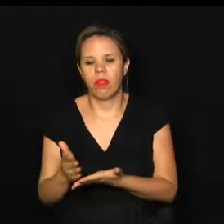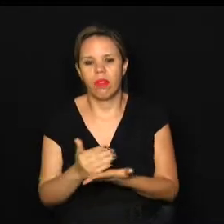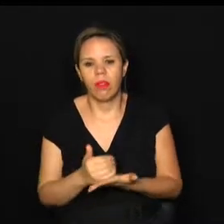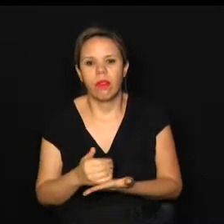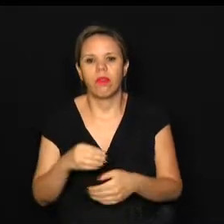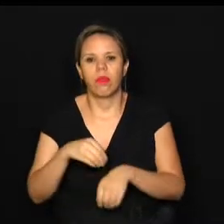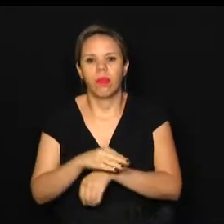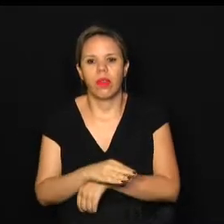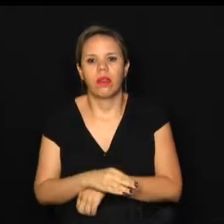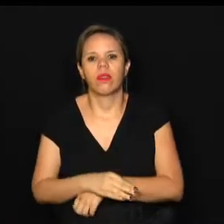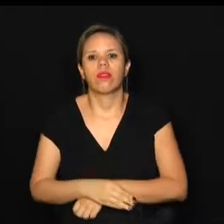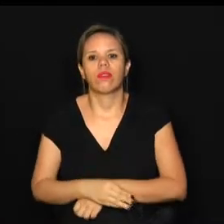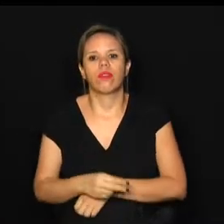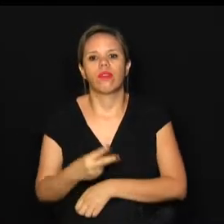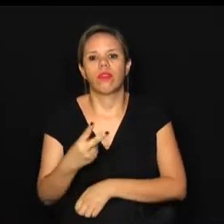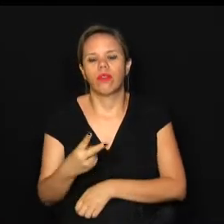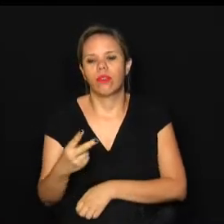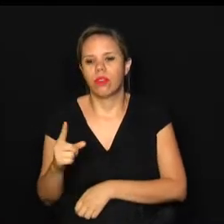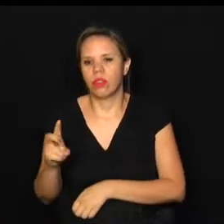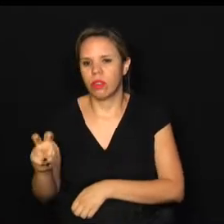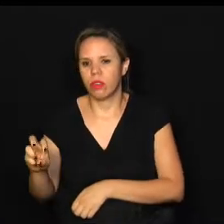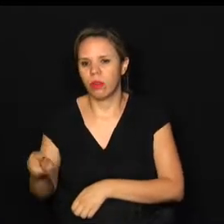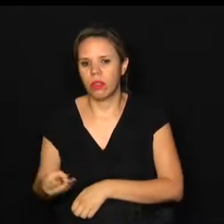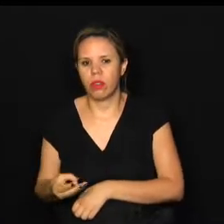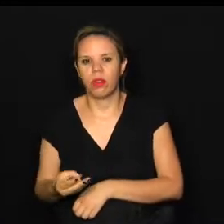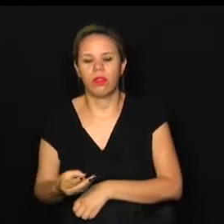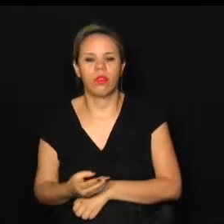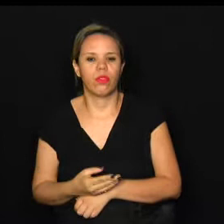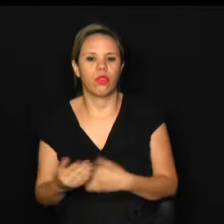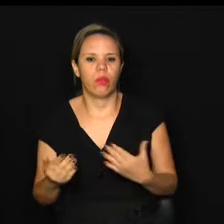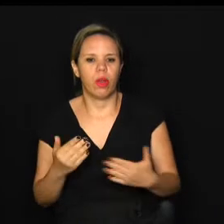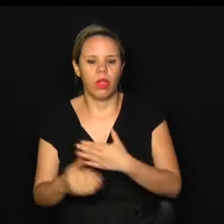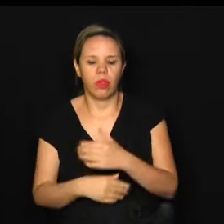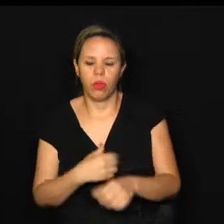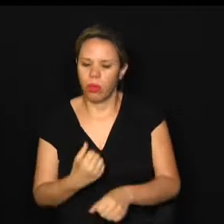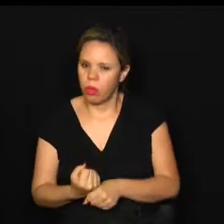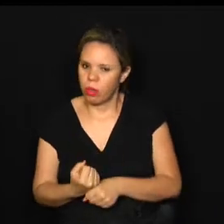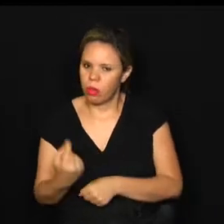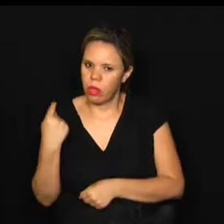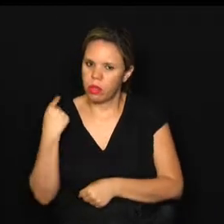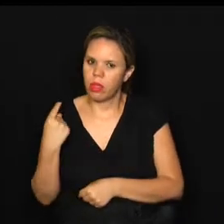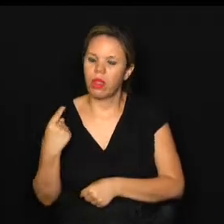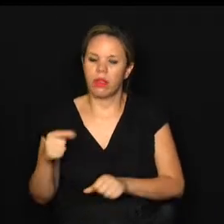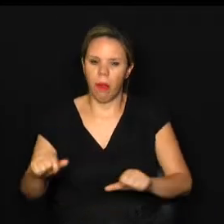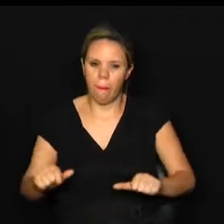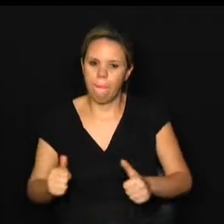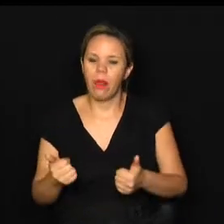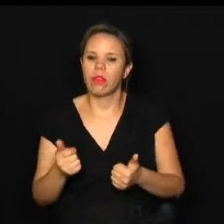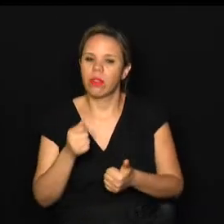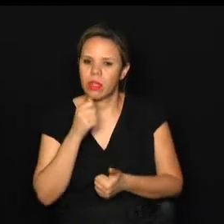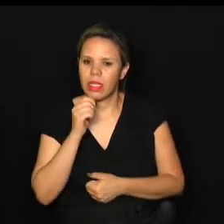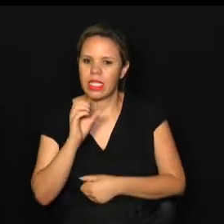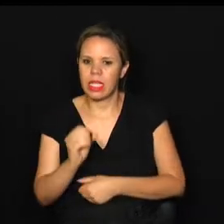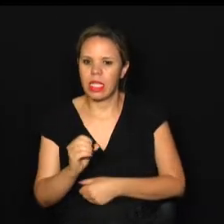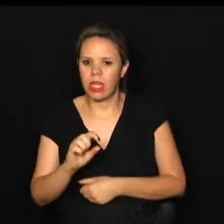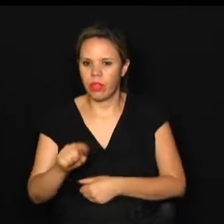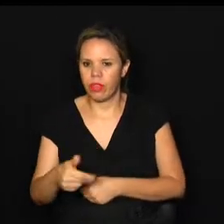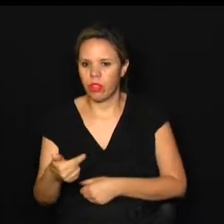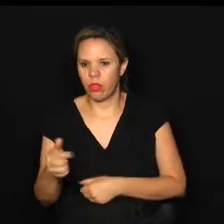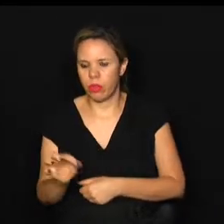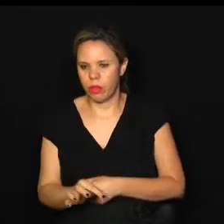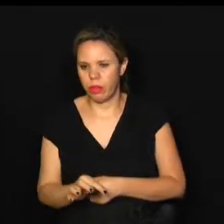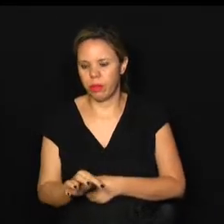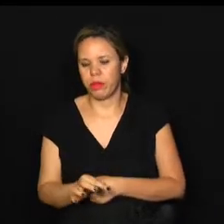300 contra 214 milhões e 800 em 2019. É uma variação positiva ainda de 0,2%.